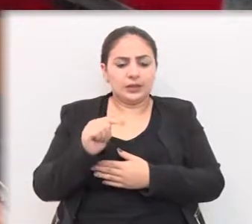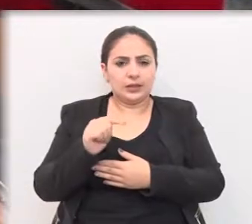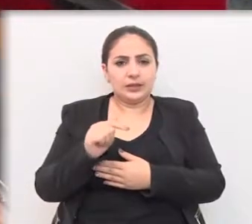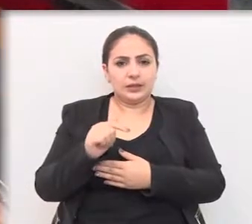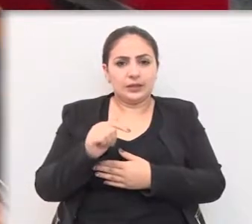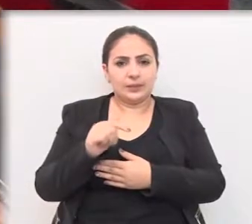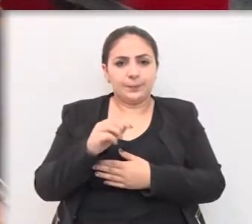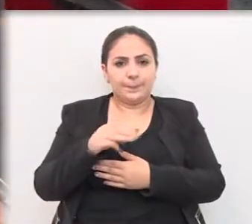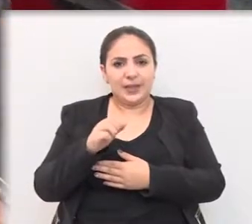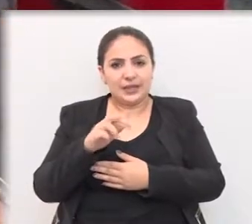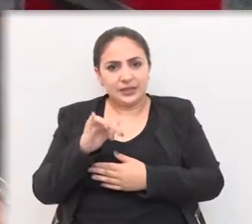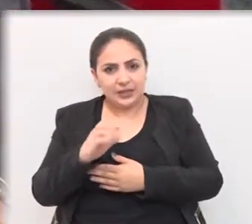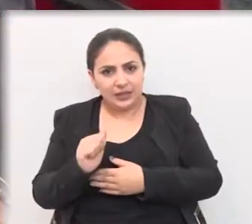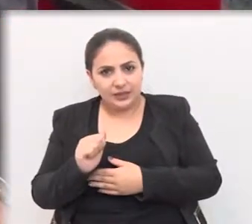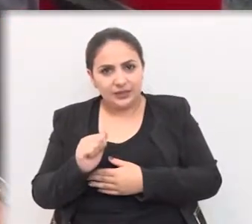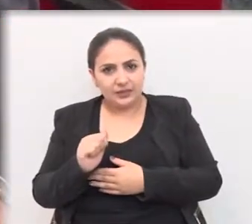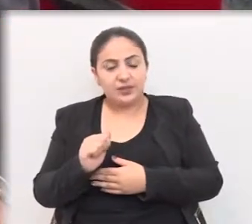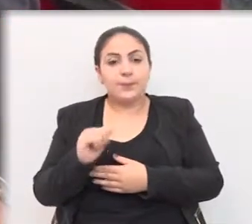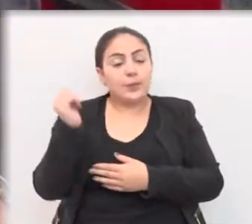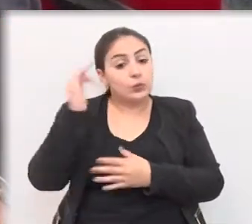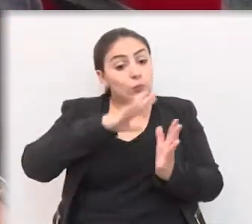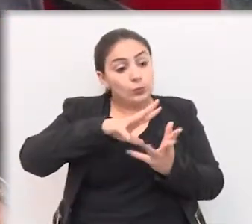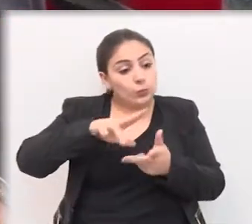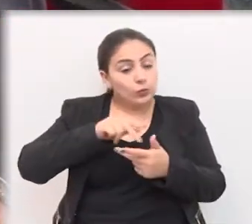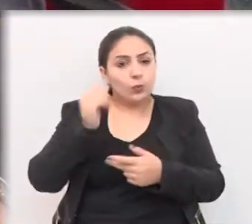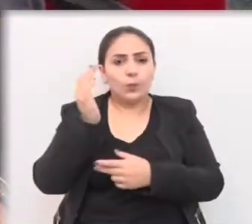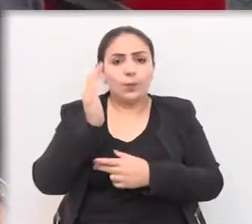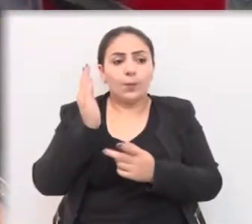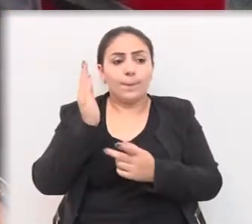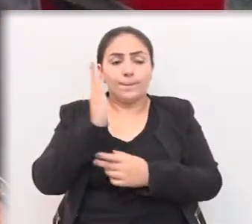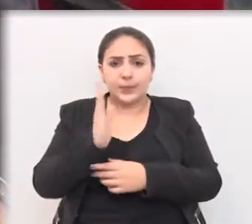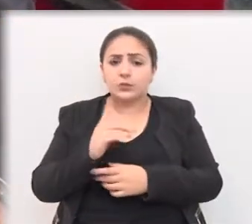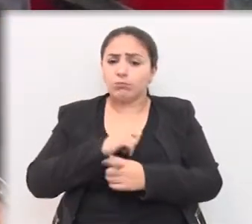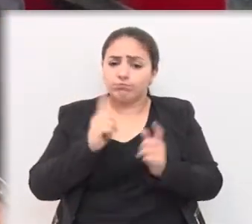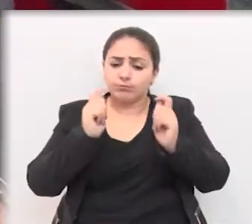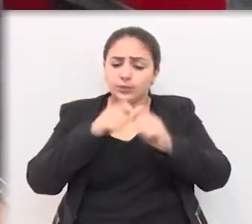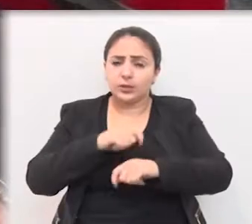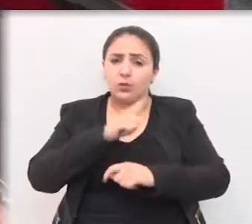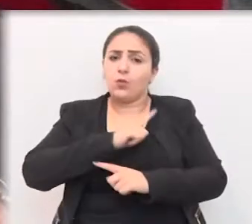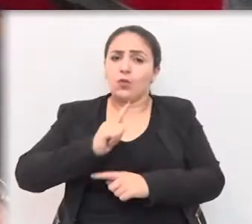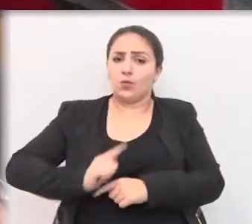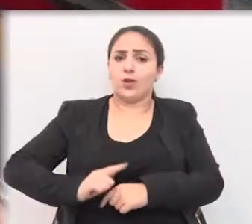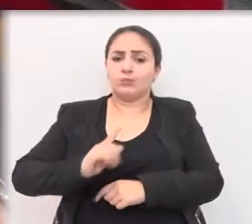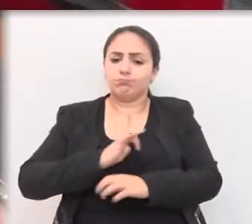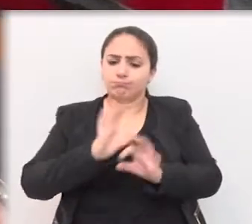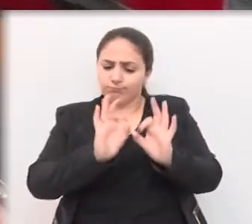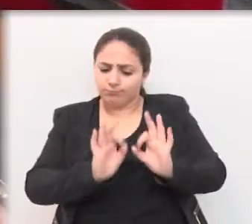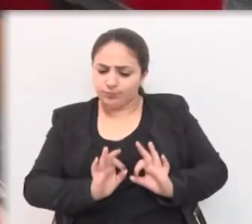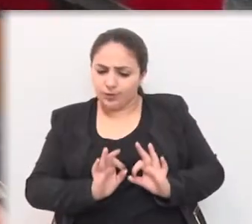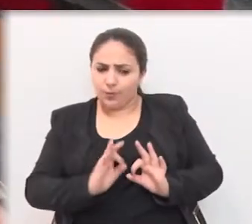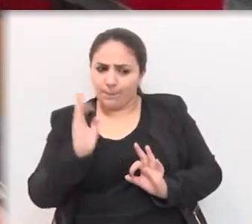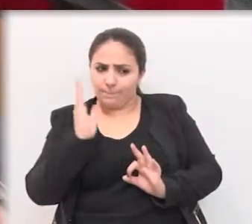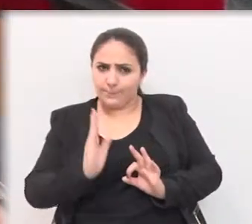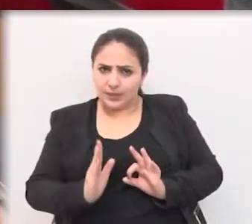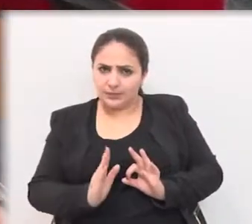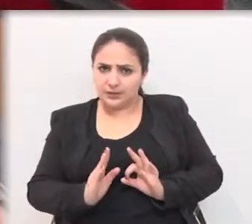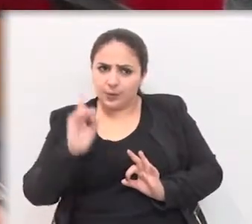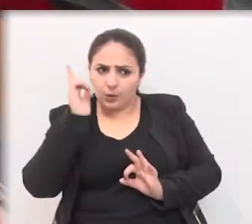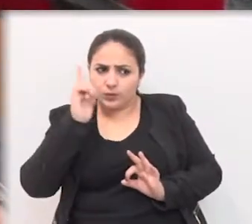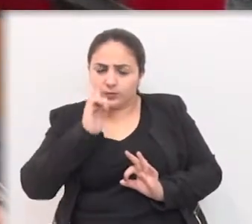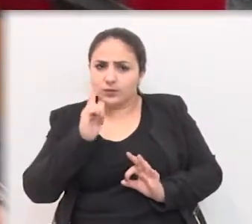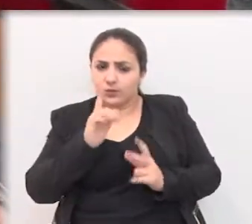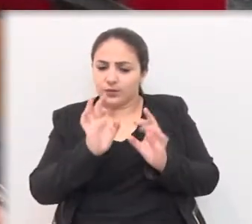Latina, mas também do mundo. O Brasil tem potencial para isso e o governo está preparando o Brasil para